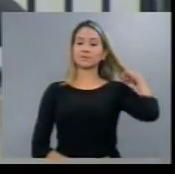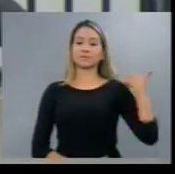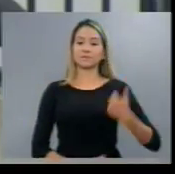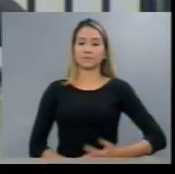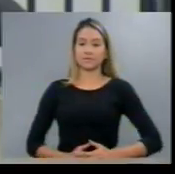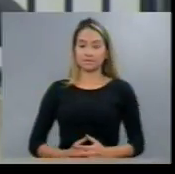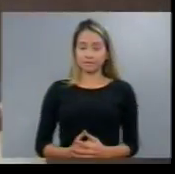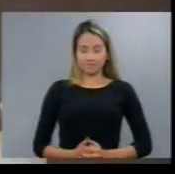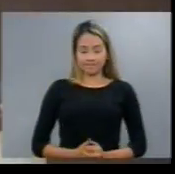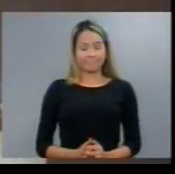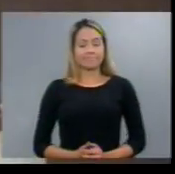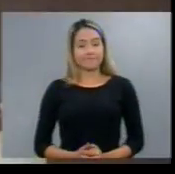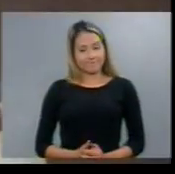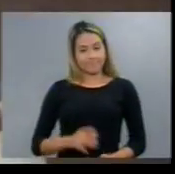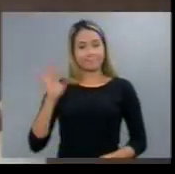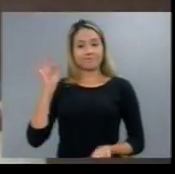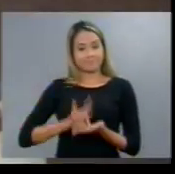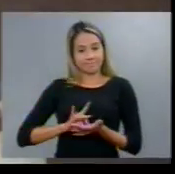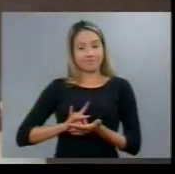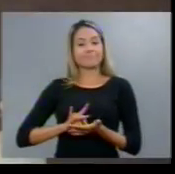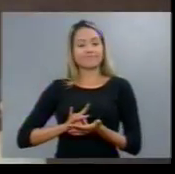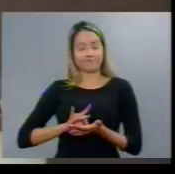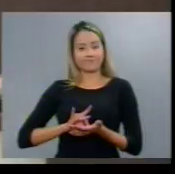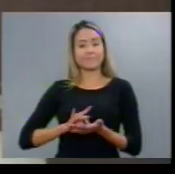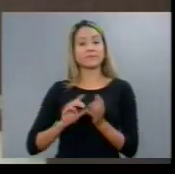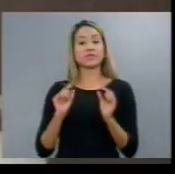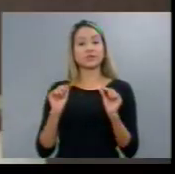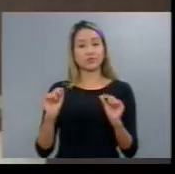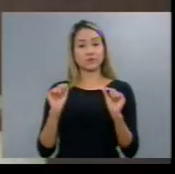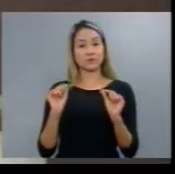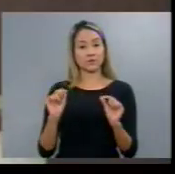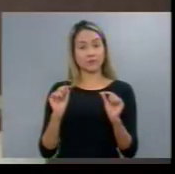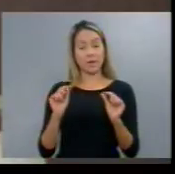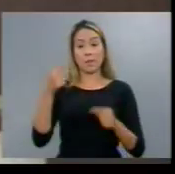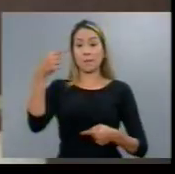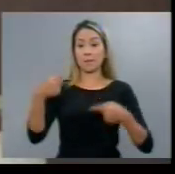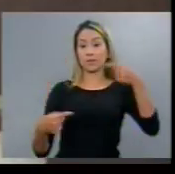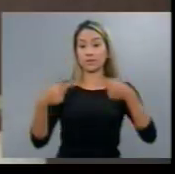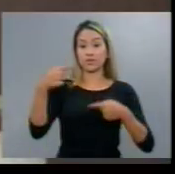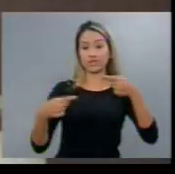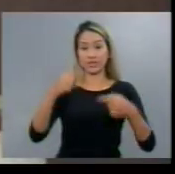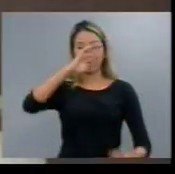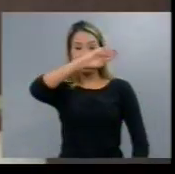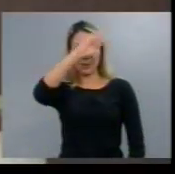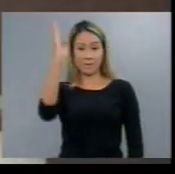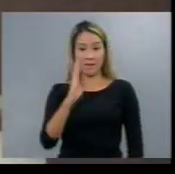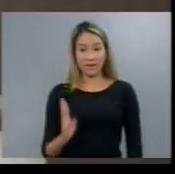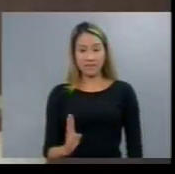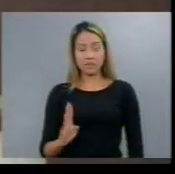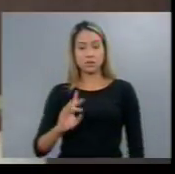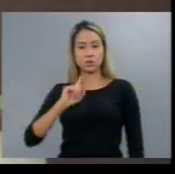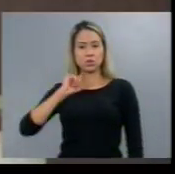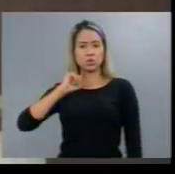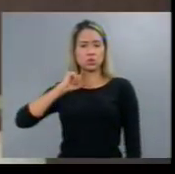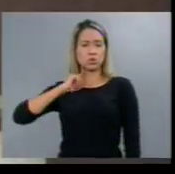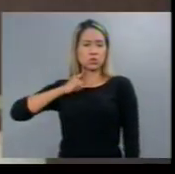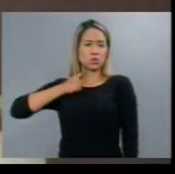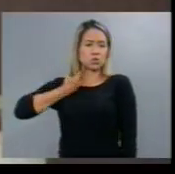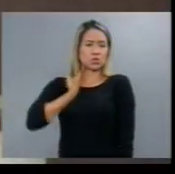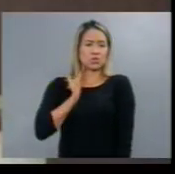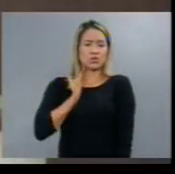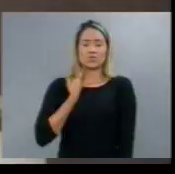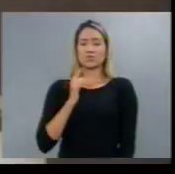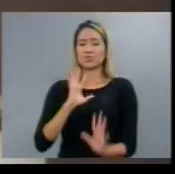De fato, há um terremoto permanente na política brasileira, que nós